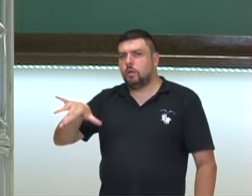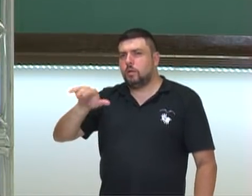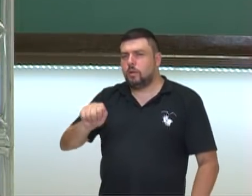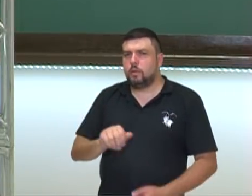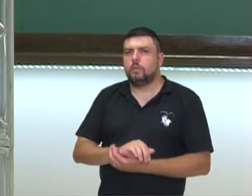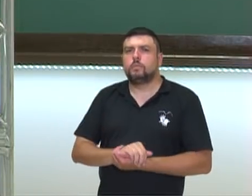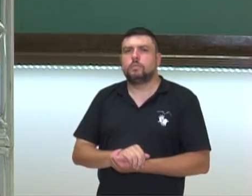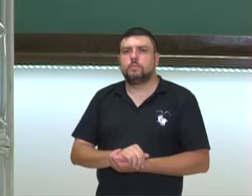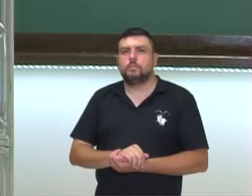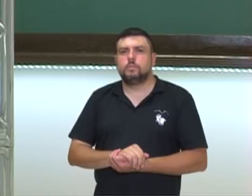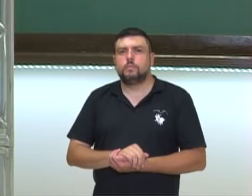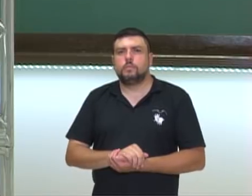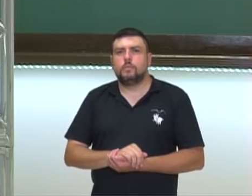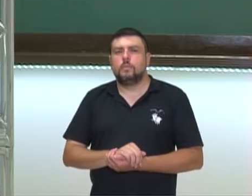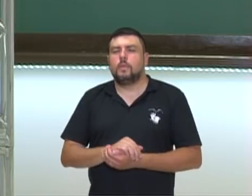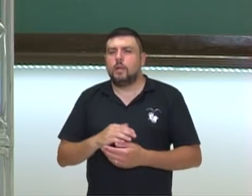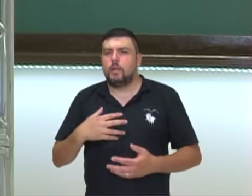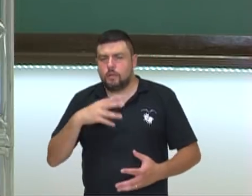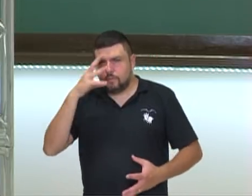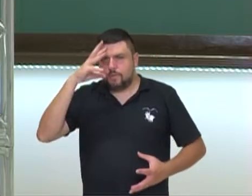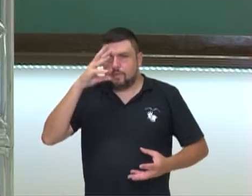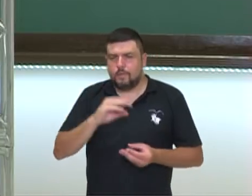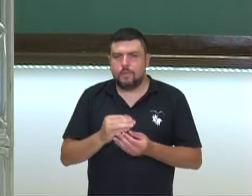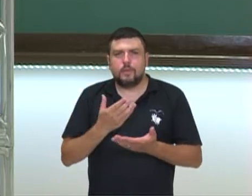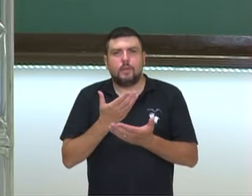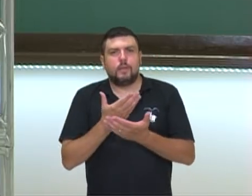que é uma oligarquia e o que é essa ideia, então, de